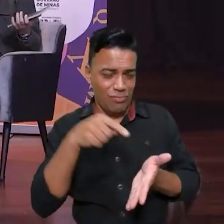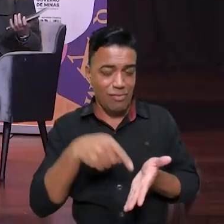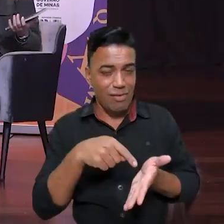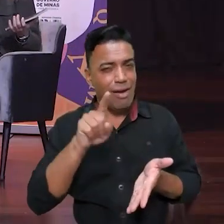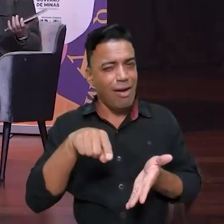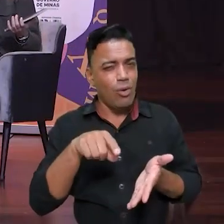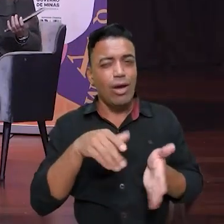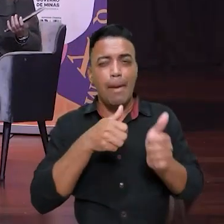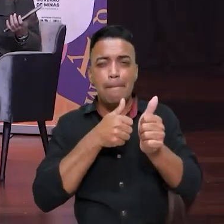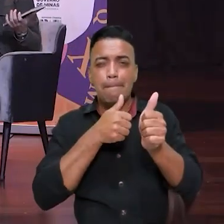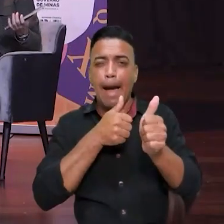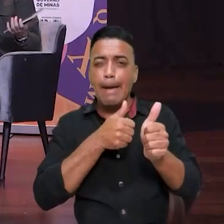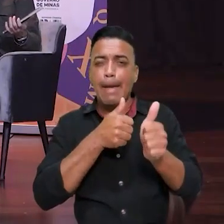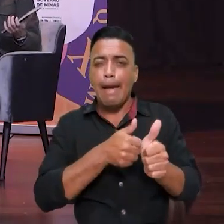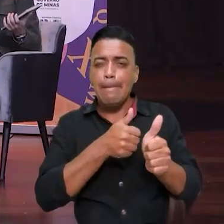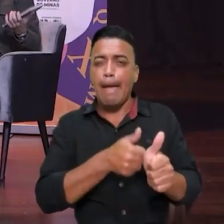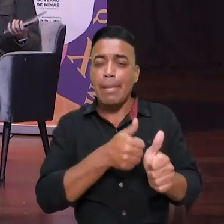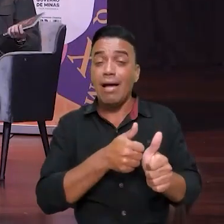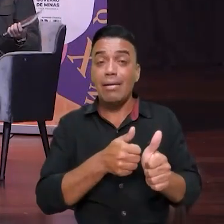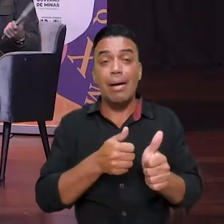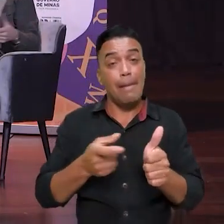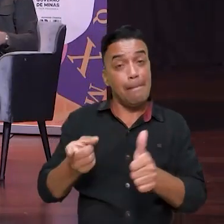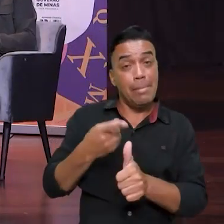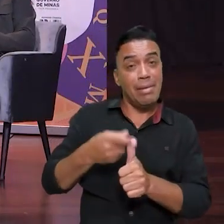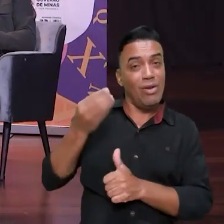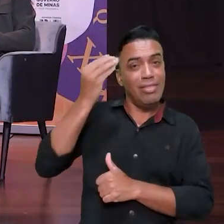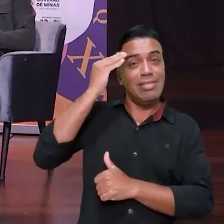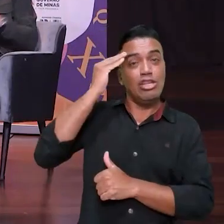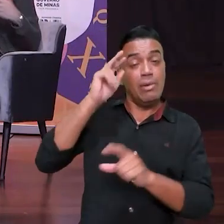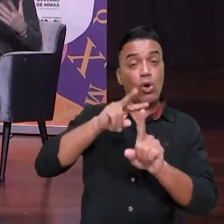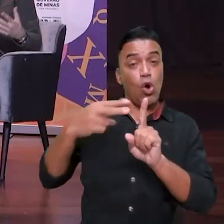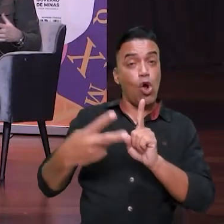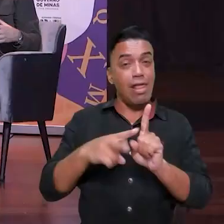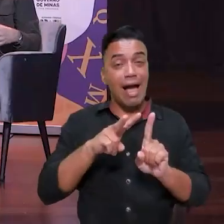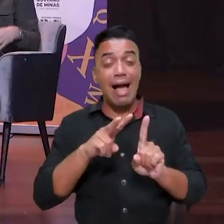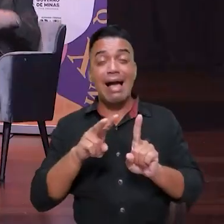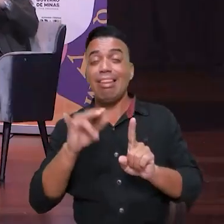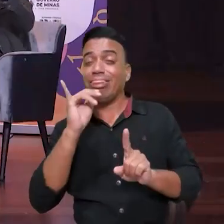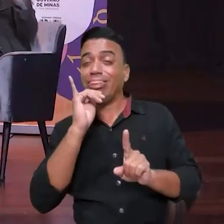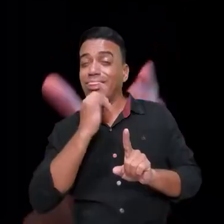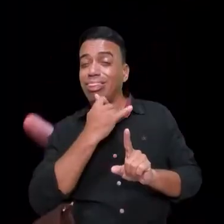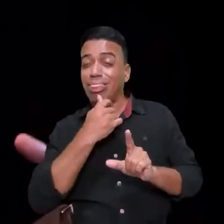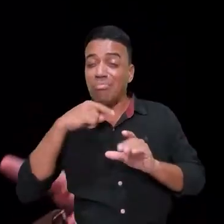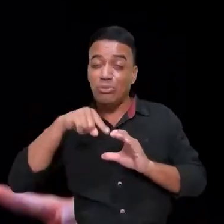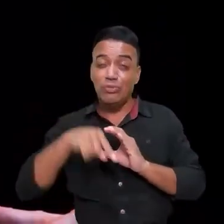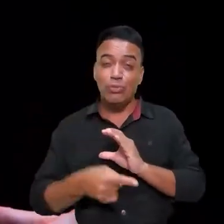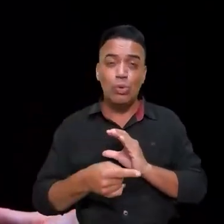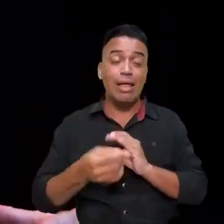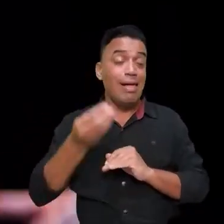é parte dessa perseguição, né? Primeiro, o entendimento desse olhar para infelicidades crônicas e tentar